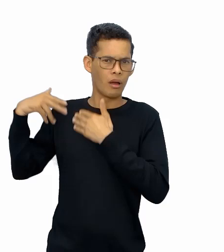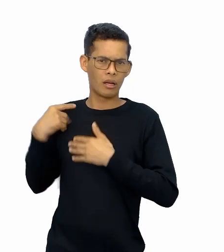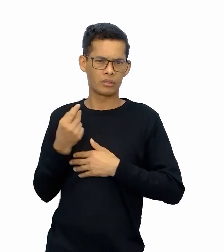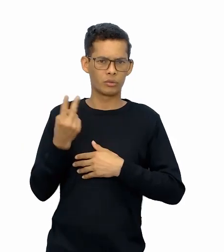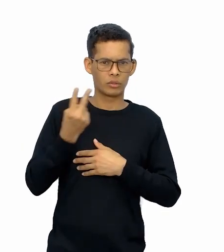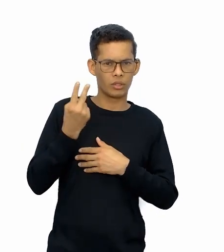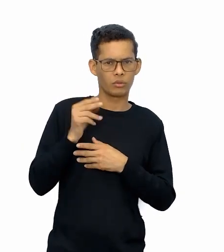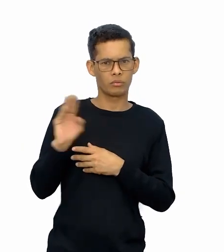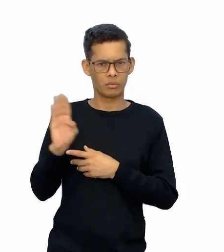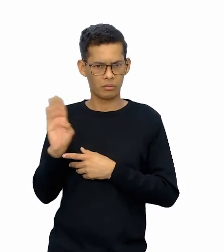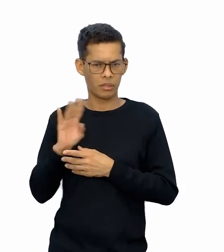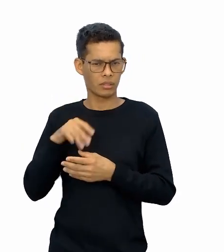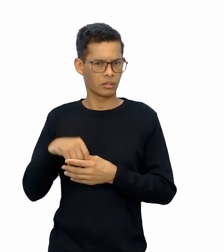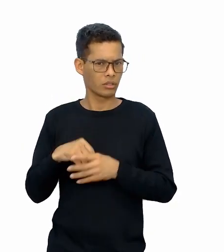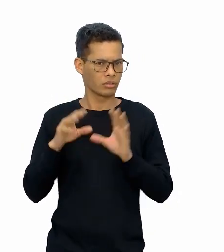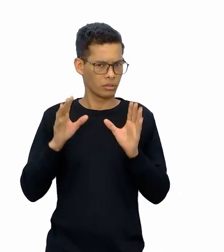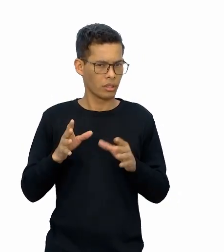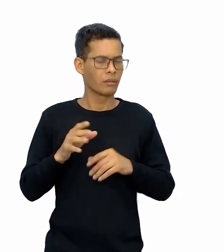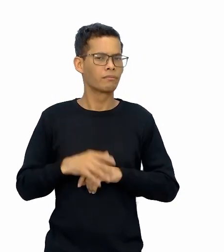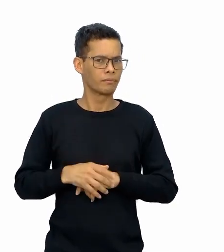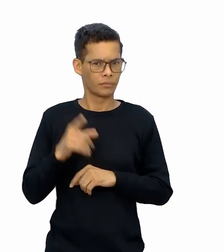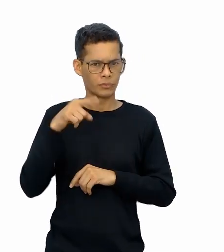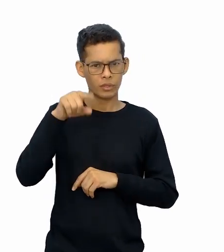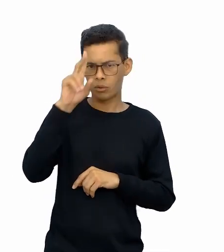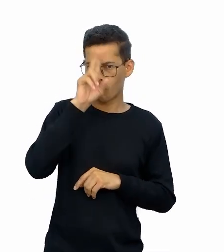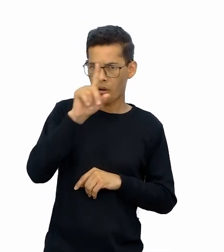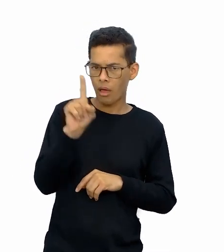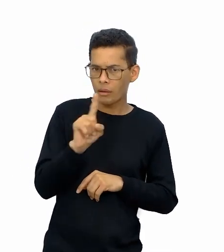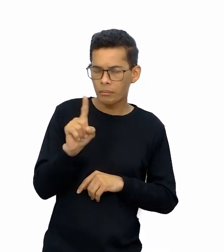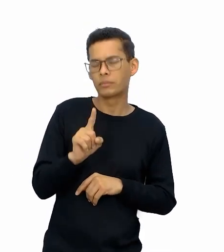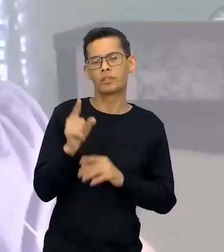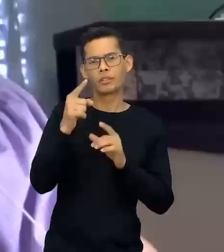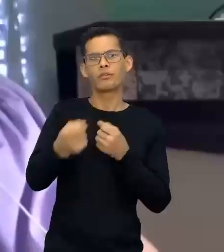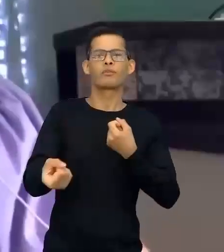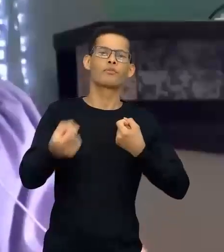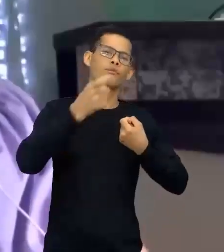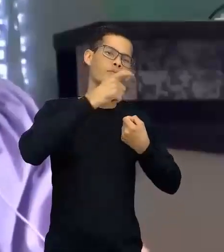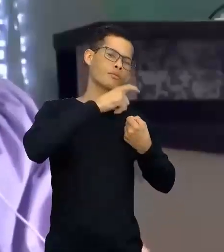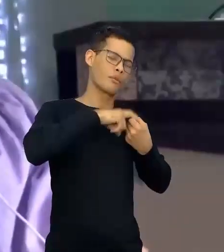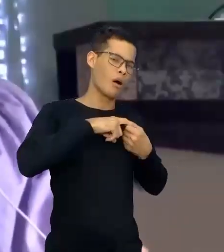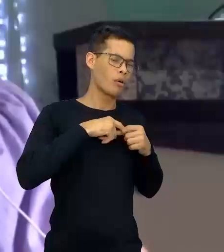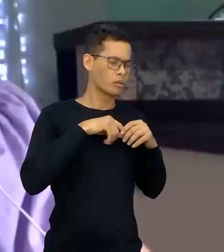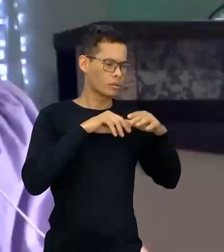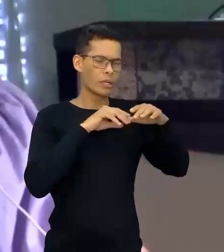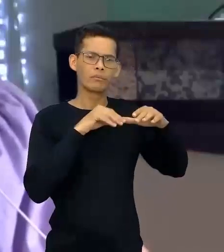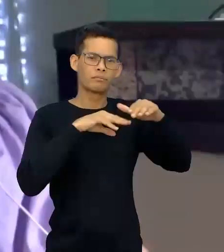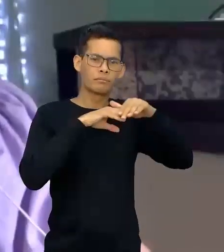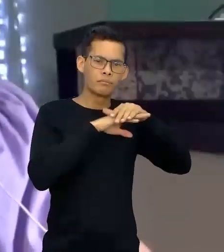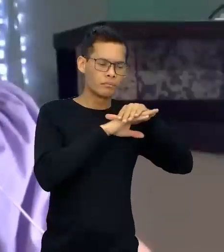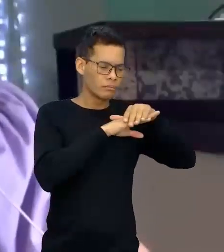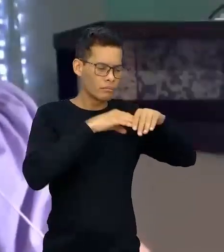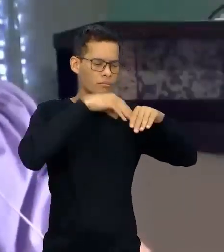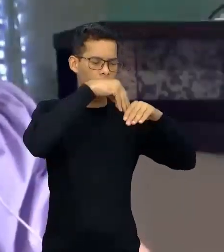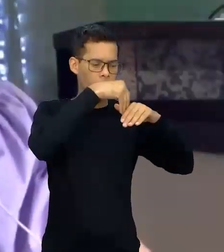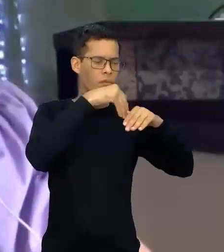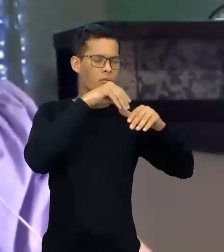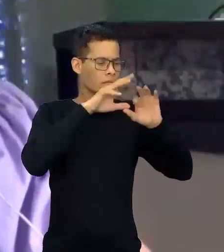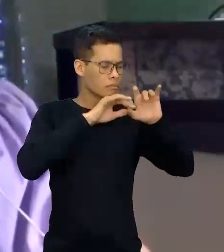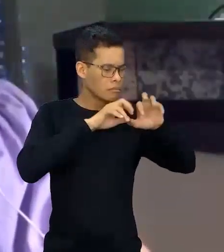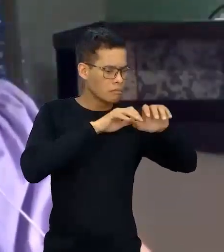2º bimestre? Então, se você não lembra, volta lá, vai no repositório que tem